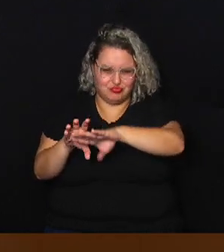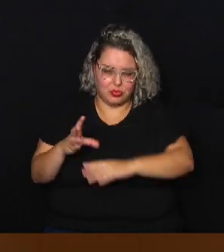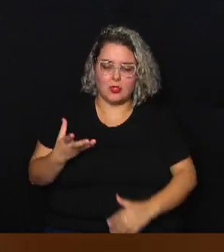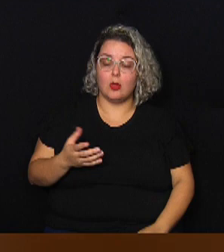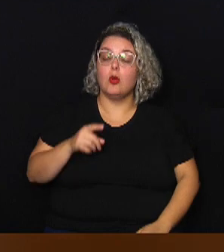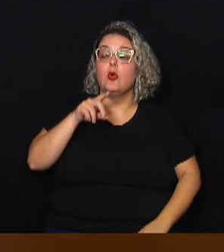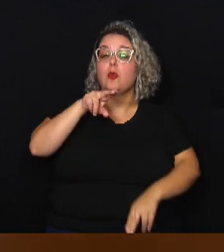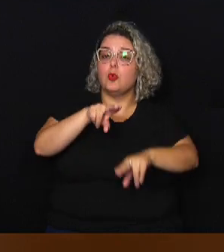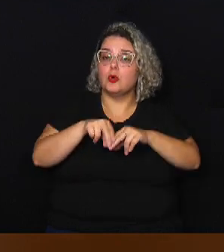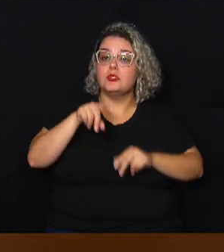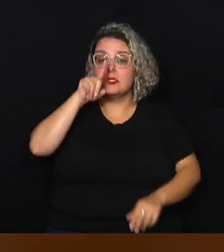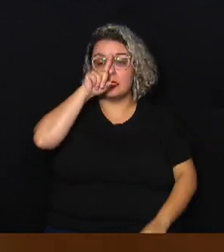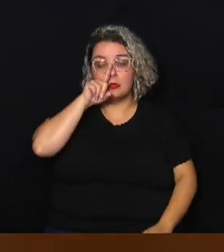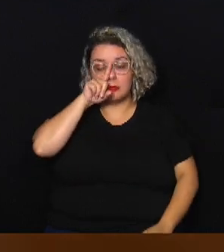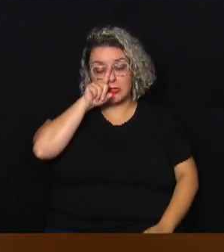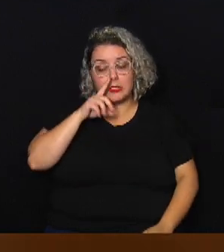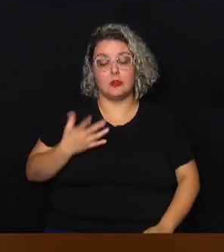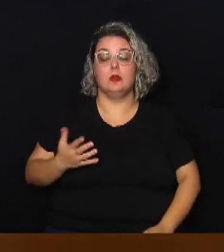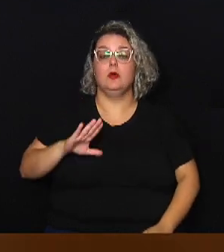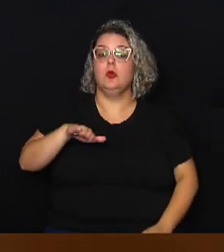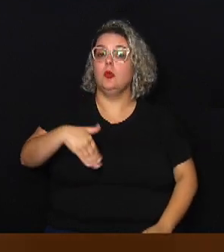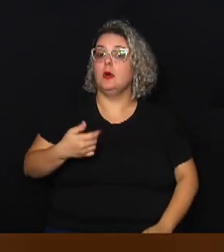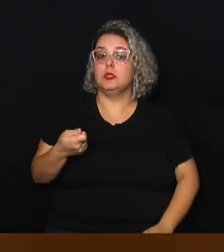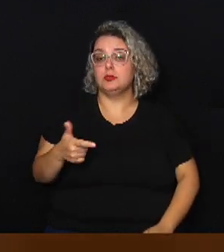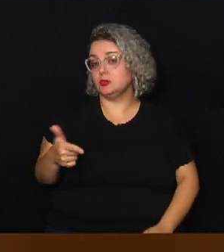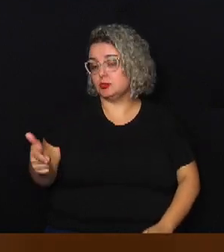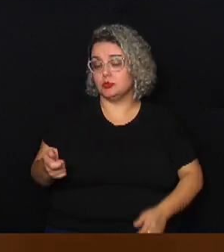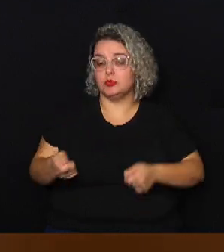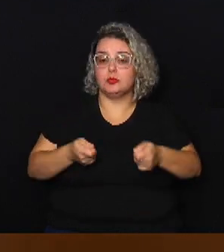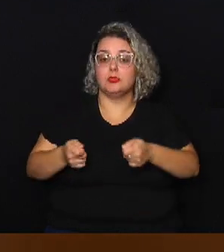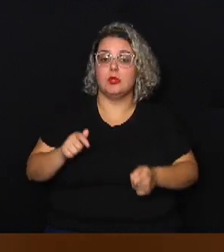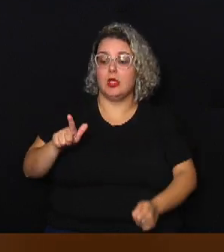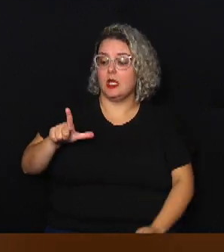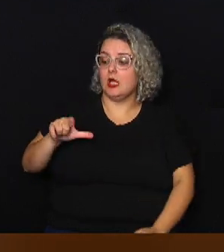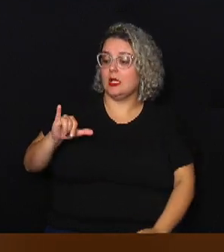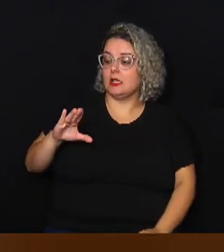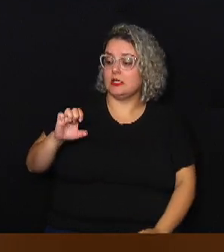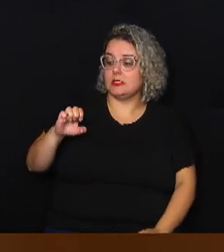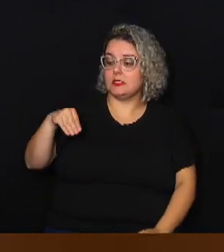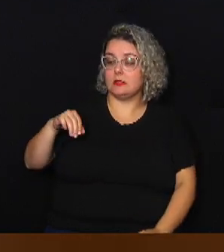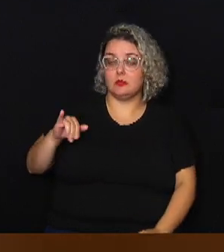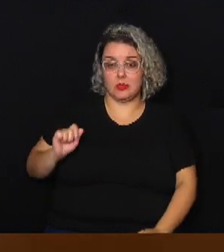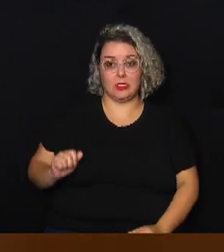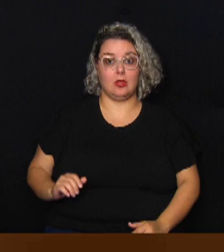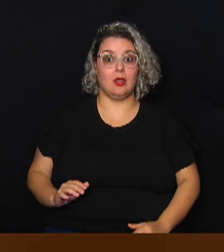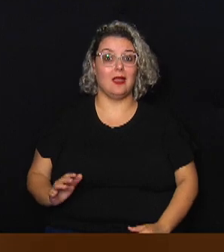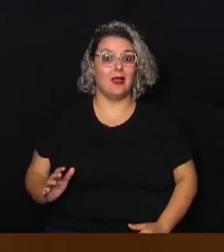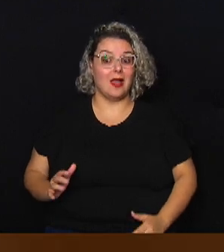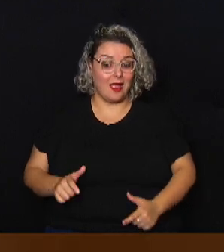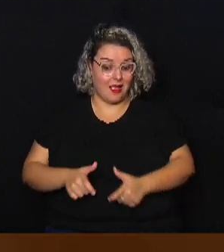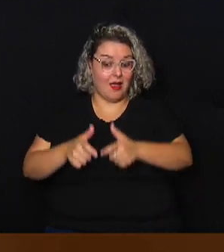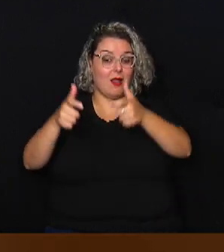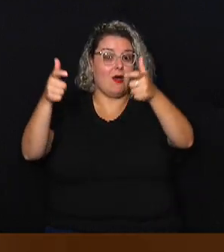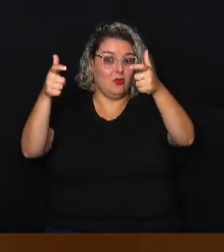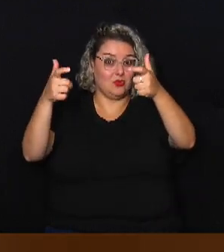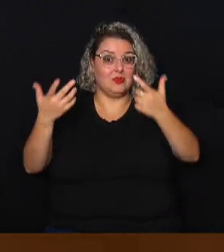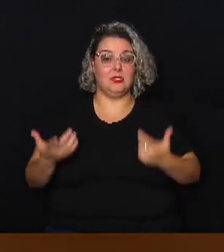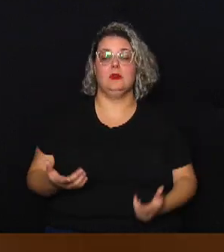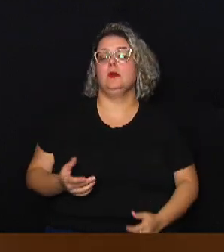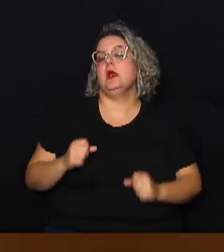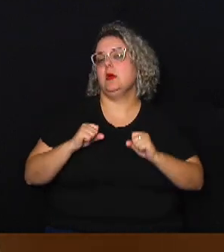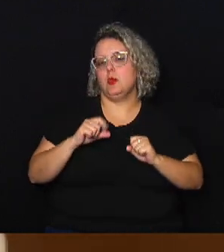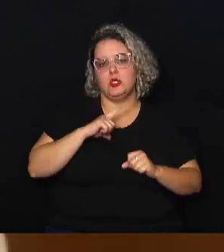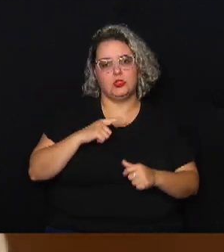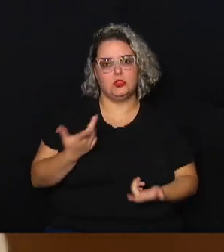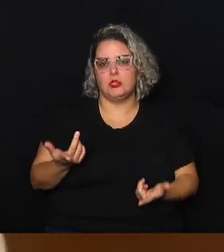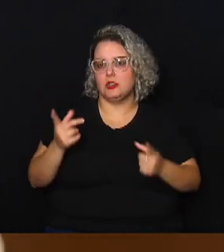controlada, porque um paciente com a glicemia aumentada pode ter mais complicações, por